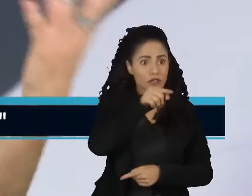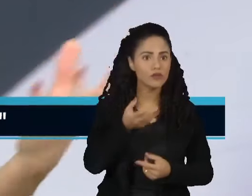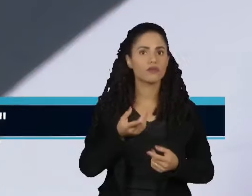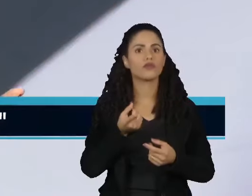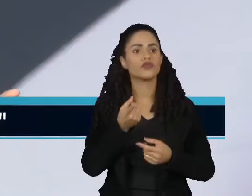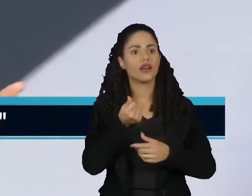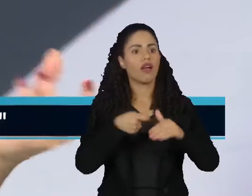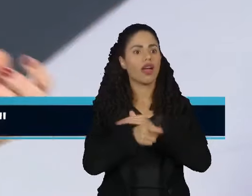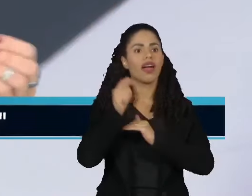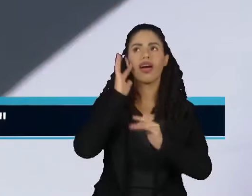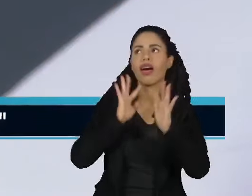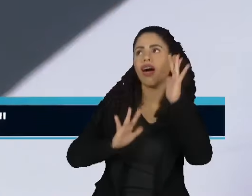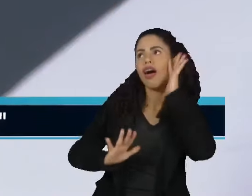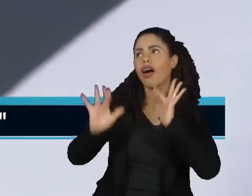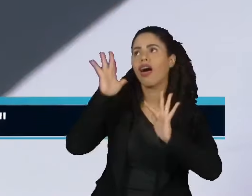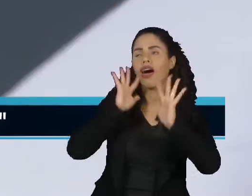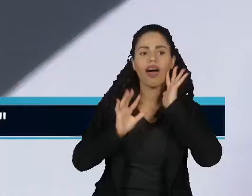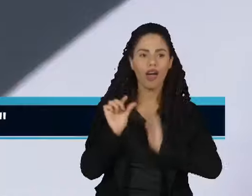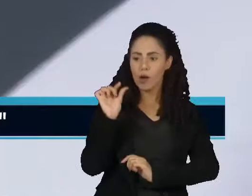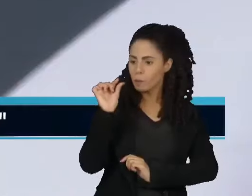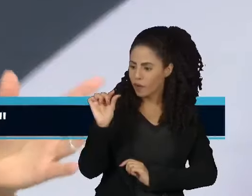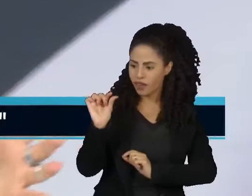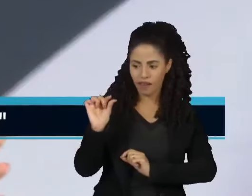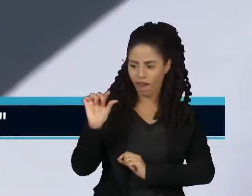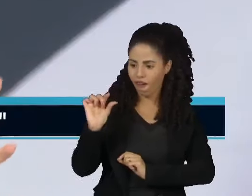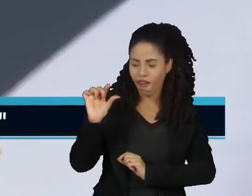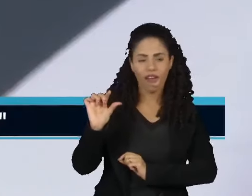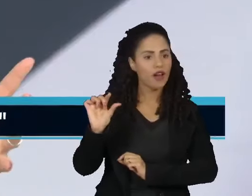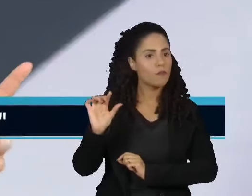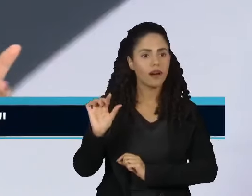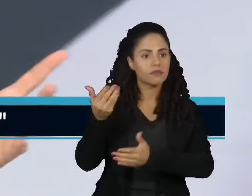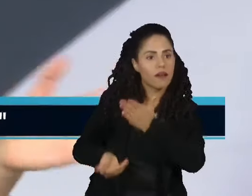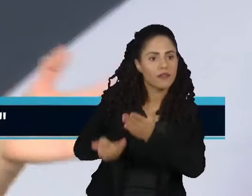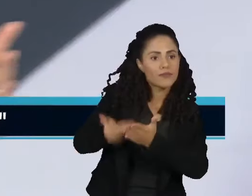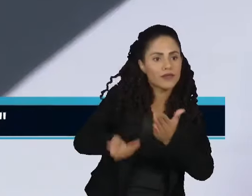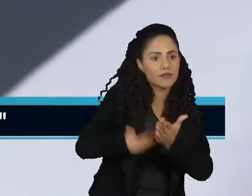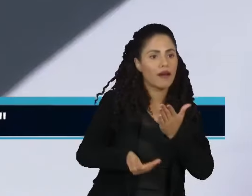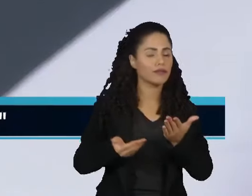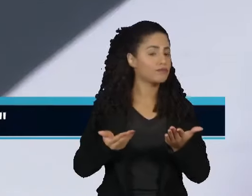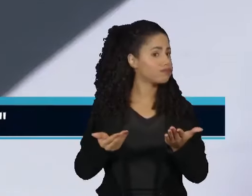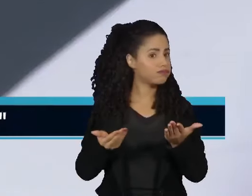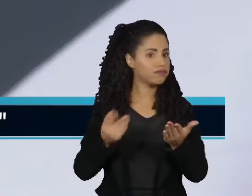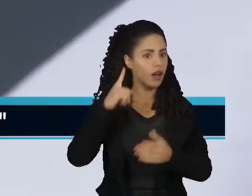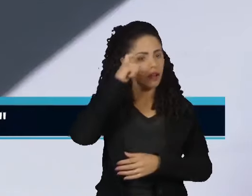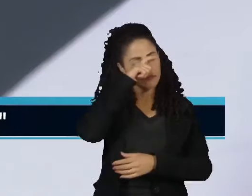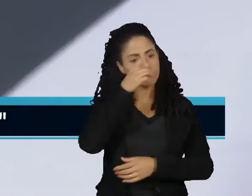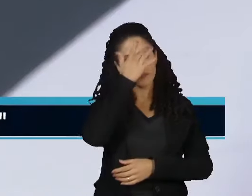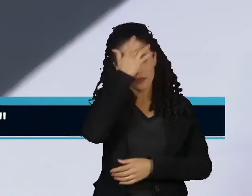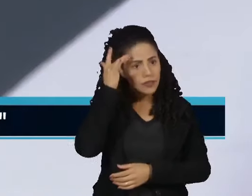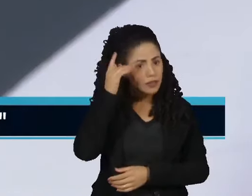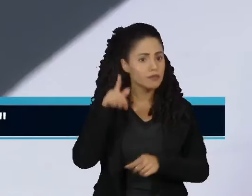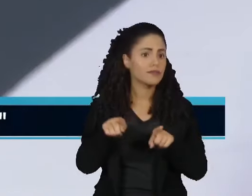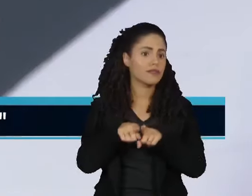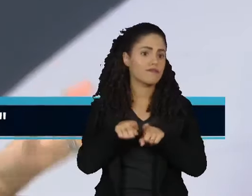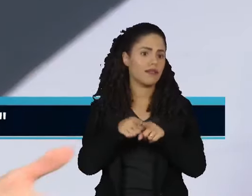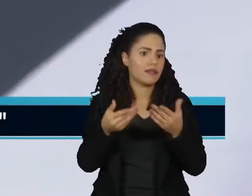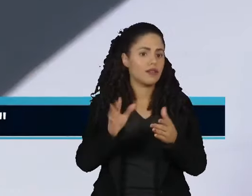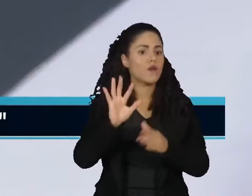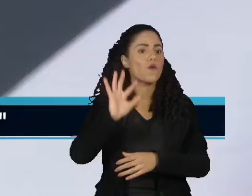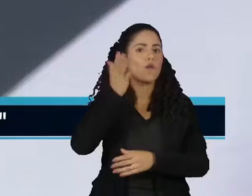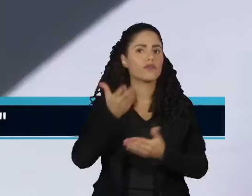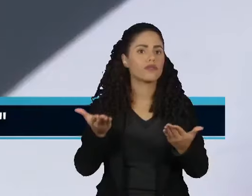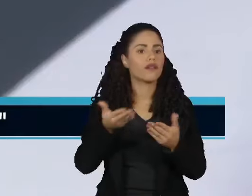cria sonhos e toda vez você ganha um pouquinho e mantém. E aí, na verdade, tem um impacto não só de deslocar a atenção das pessoas, mas de deslocar a própria